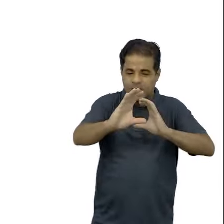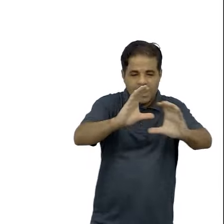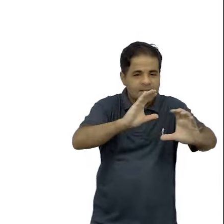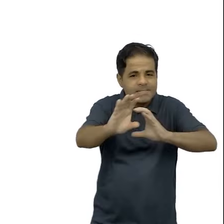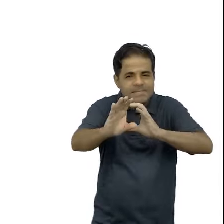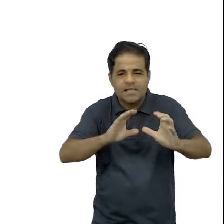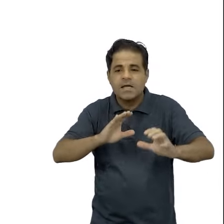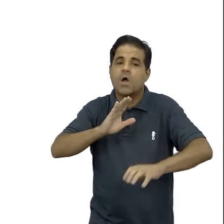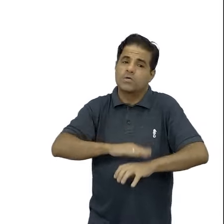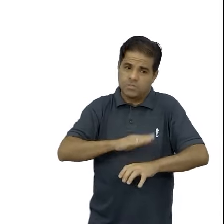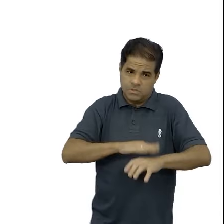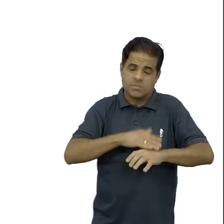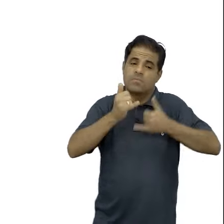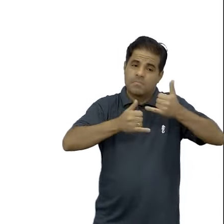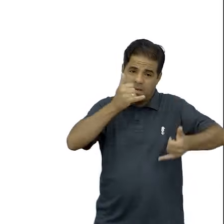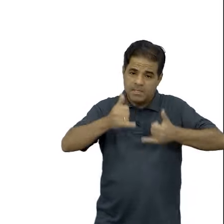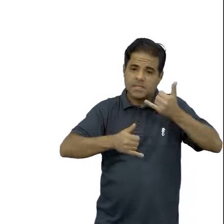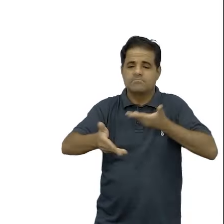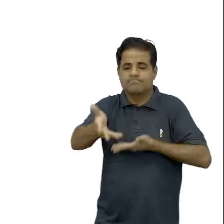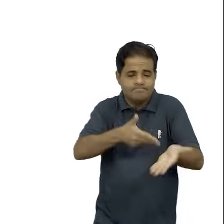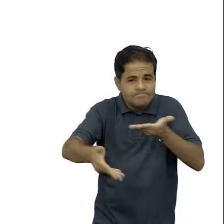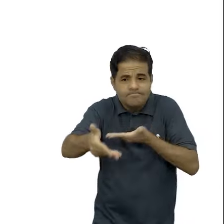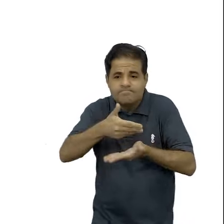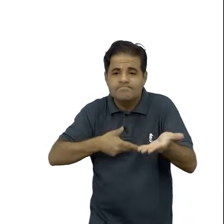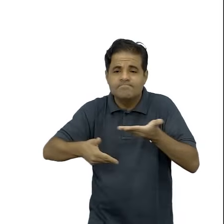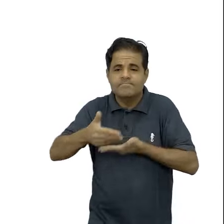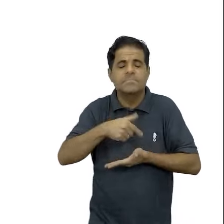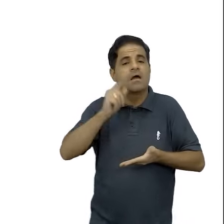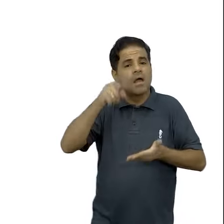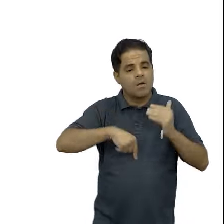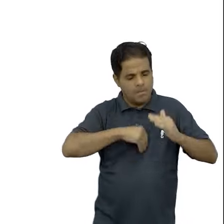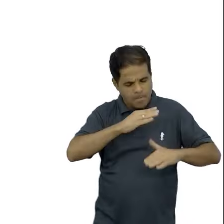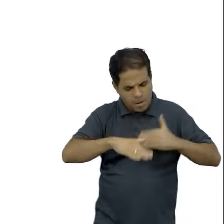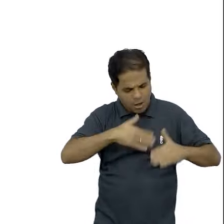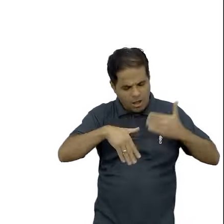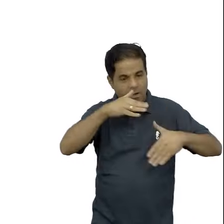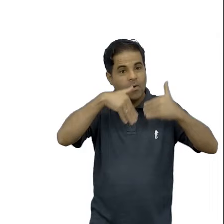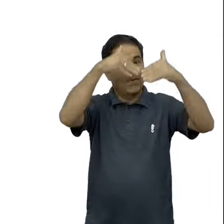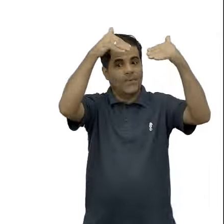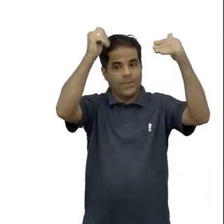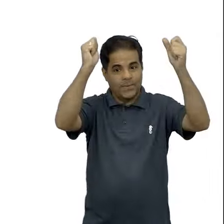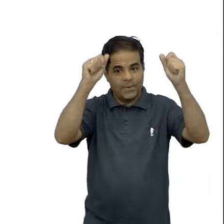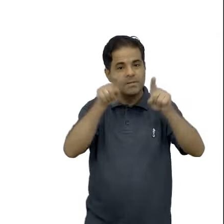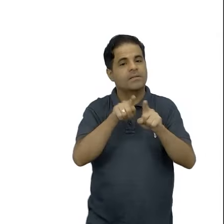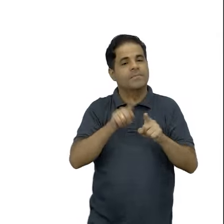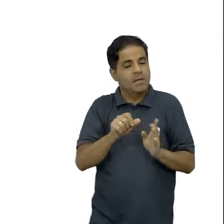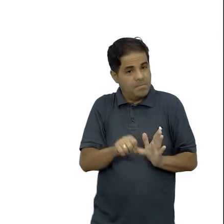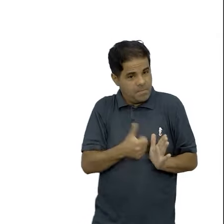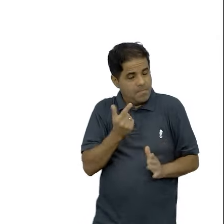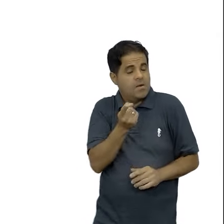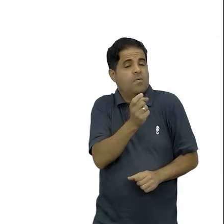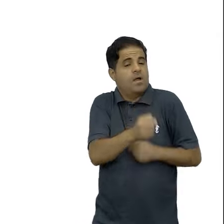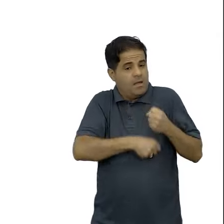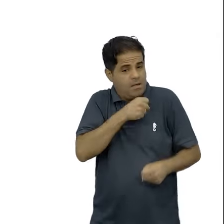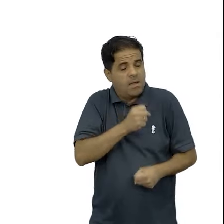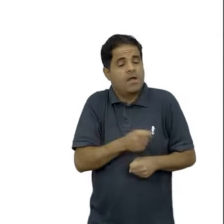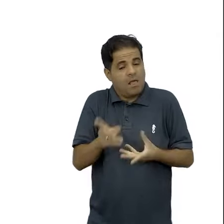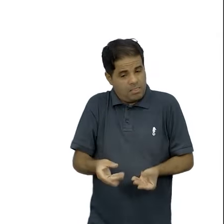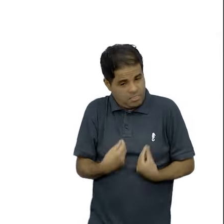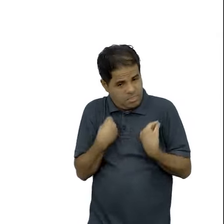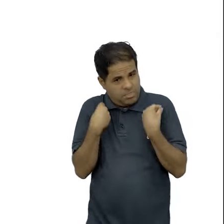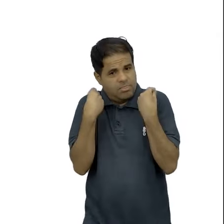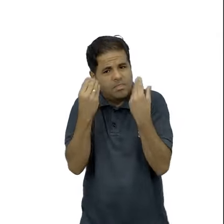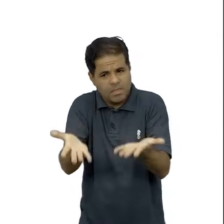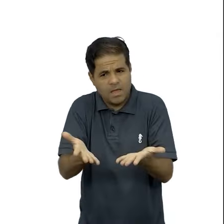em situações de brincadeiras e interações. Progredindo, isso no primeiro ano, então retoma-se